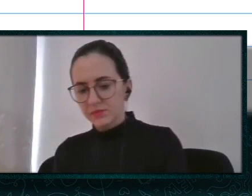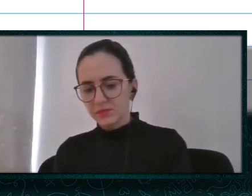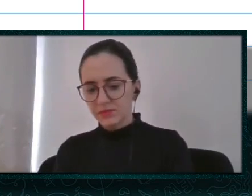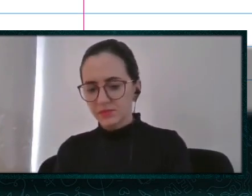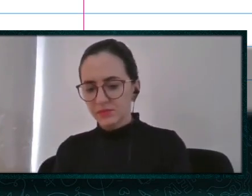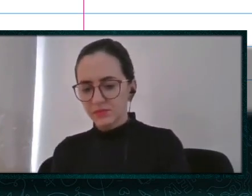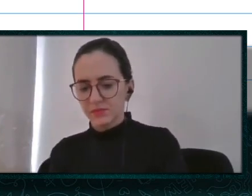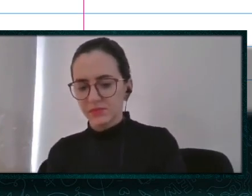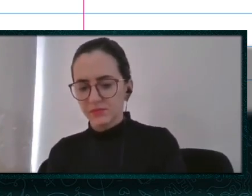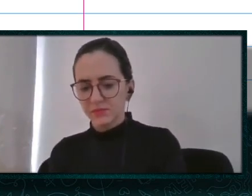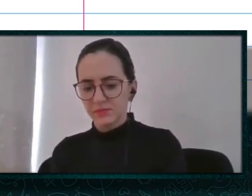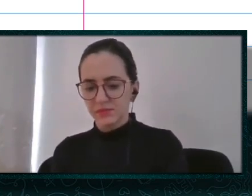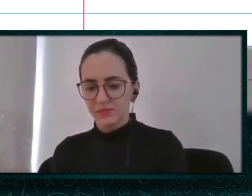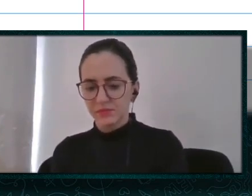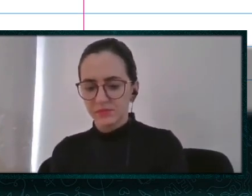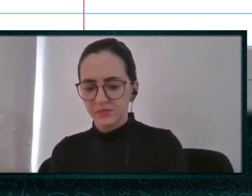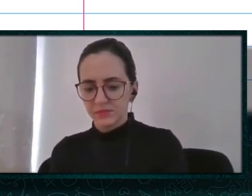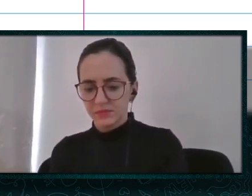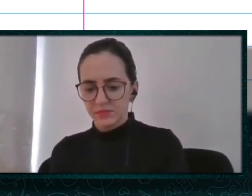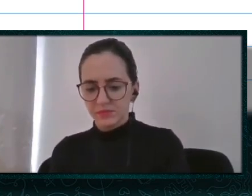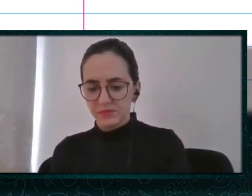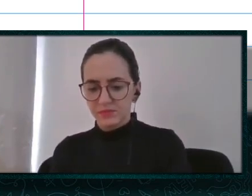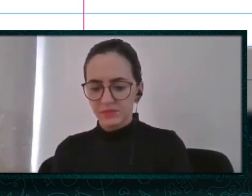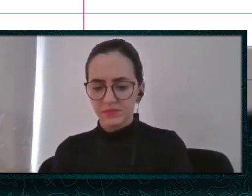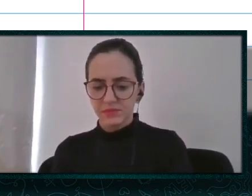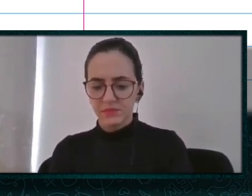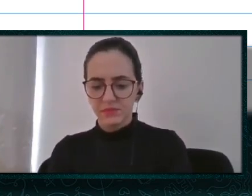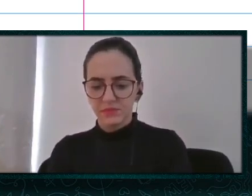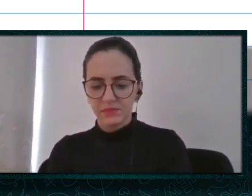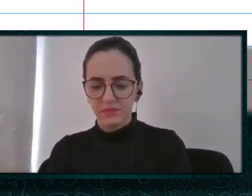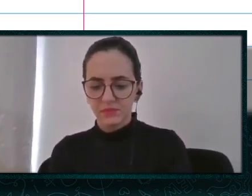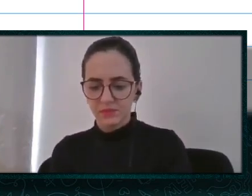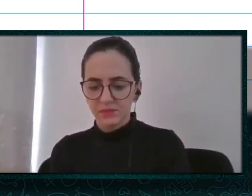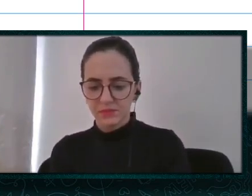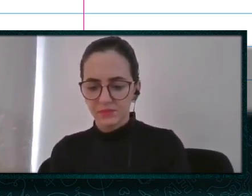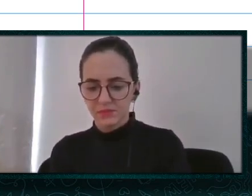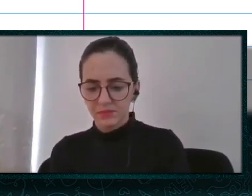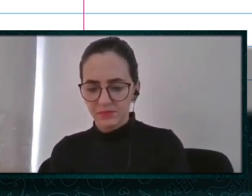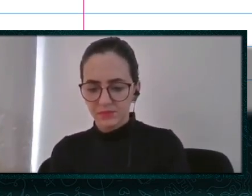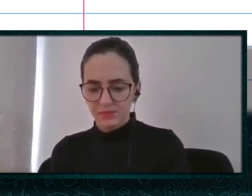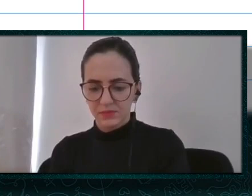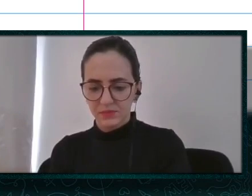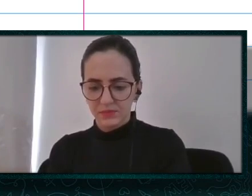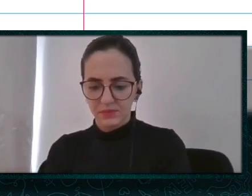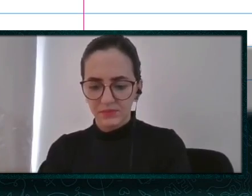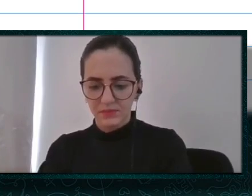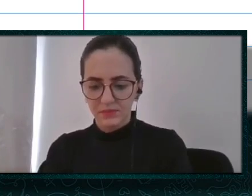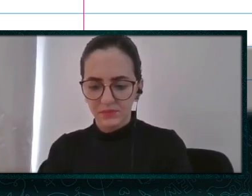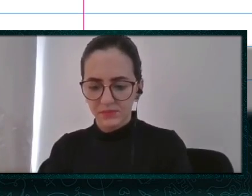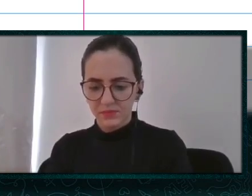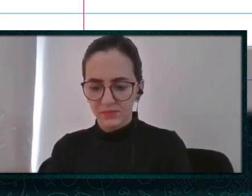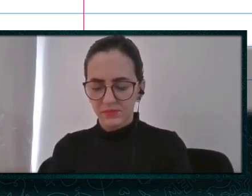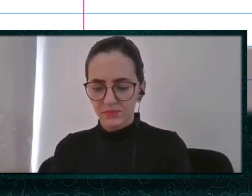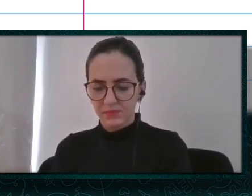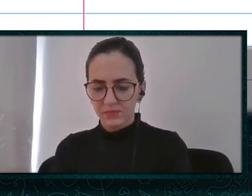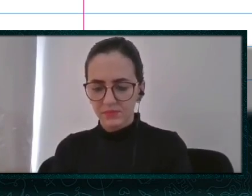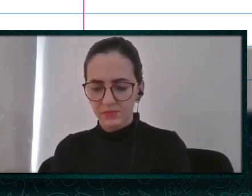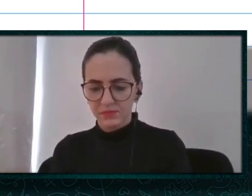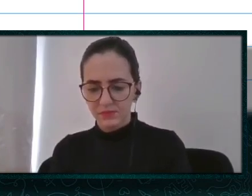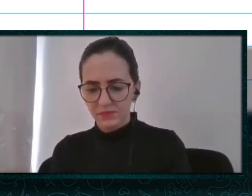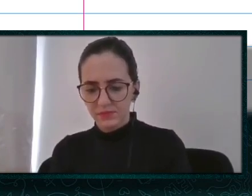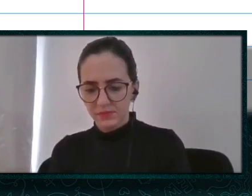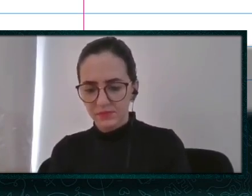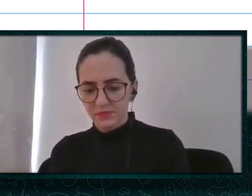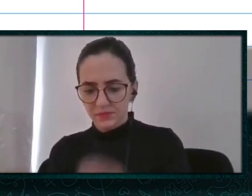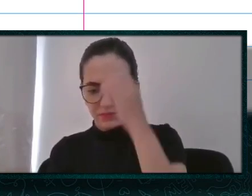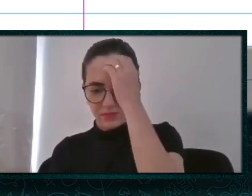que ela não me diz a quantidade que tem do soluto. E eu preciso saber a quantidade. E eu vou saber essa quantidade em número